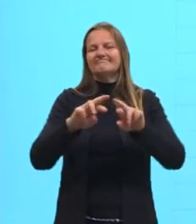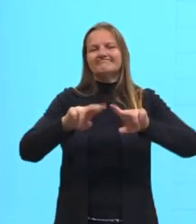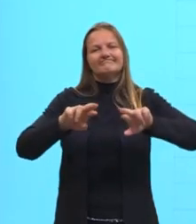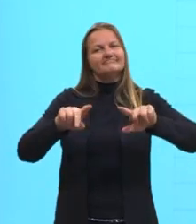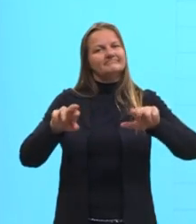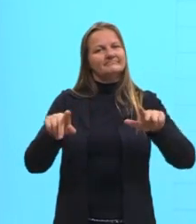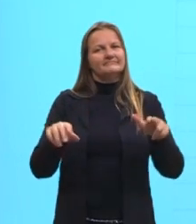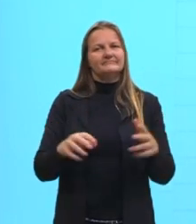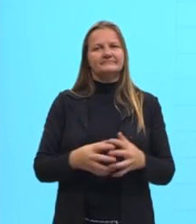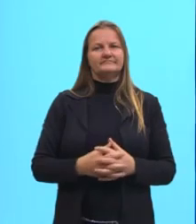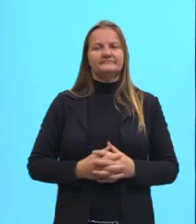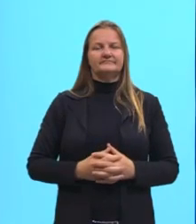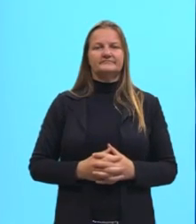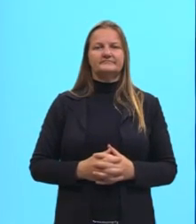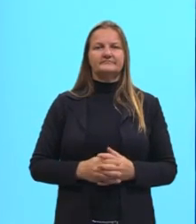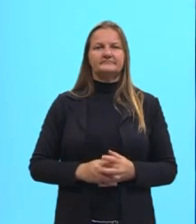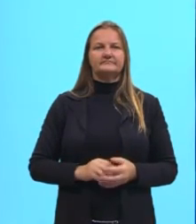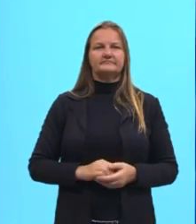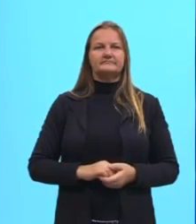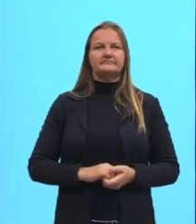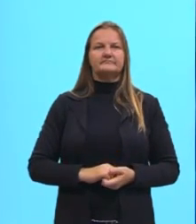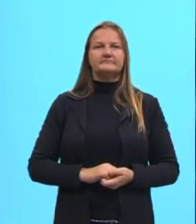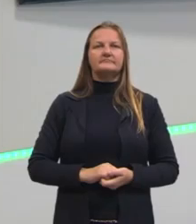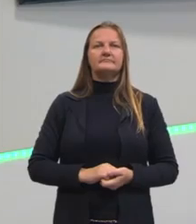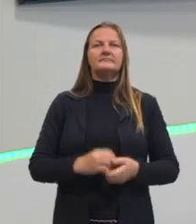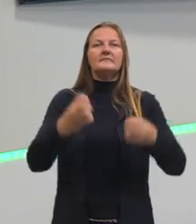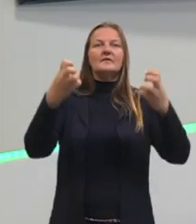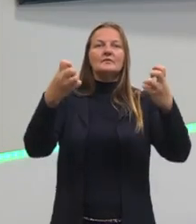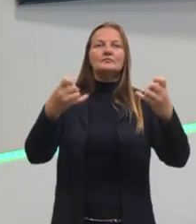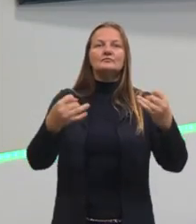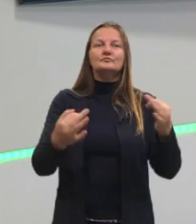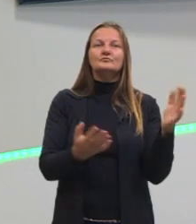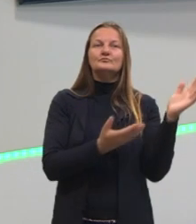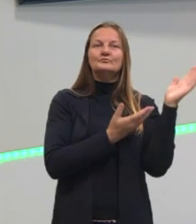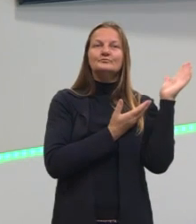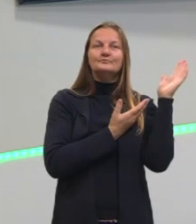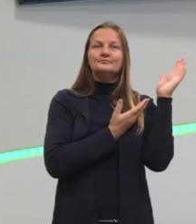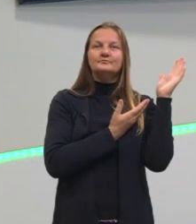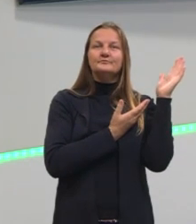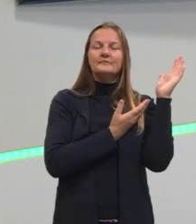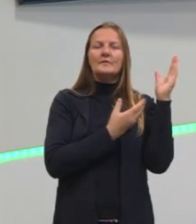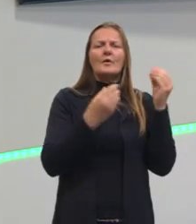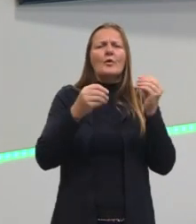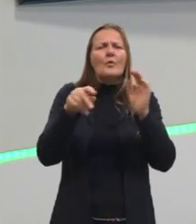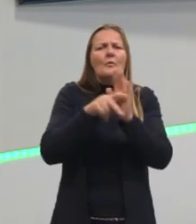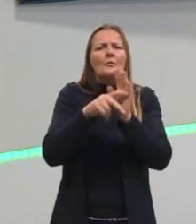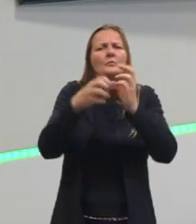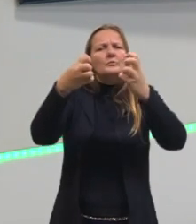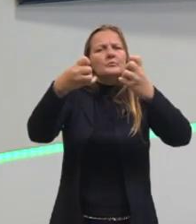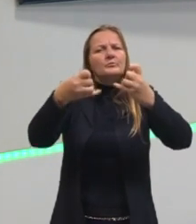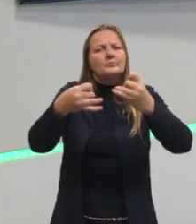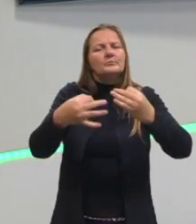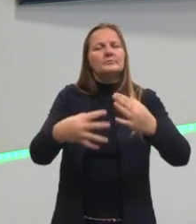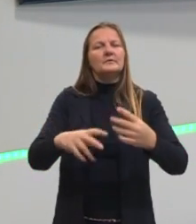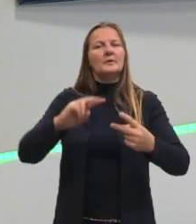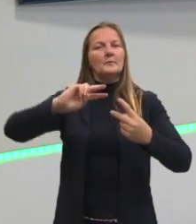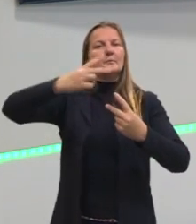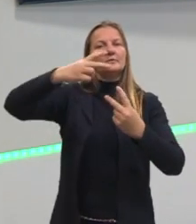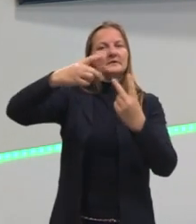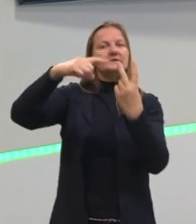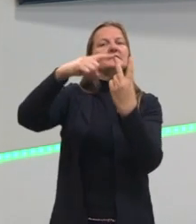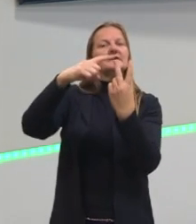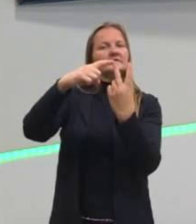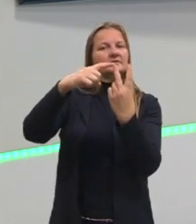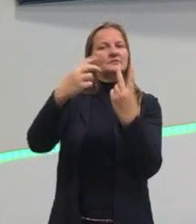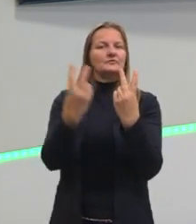também e aqui eu trouxe para vocês as propriedades básicas tanto da potência